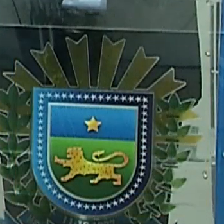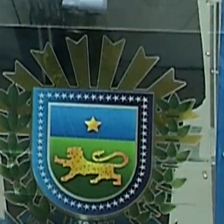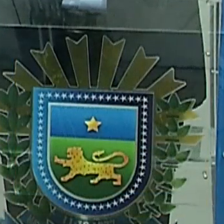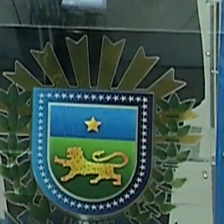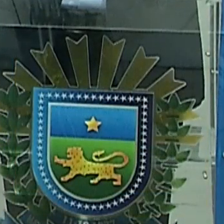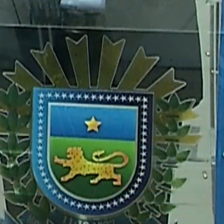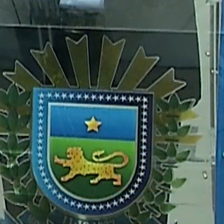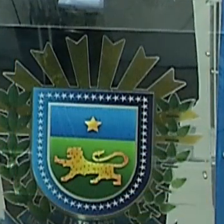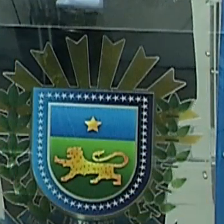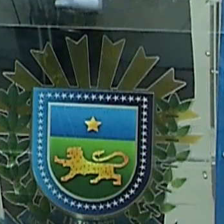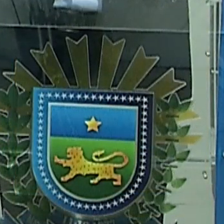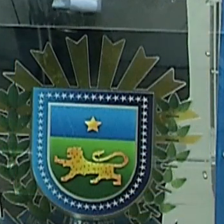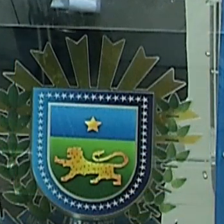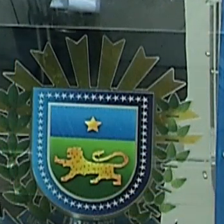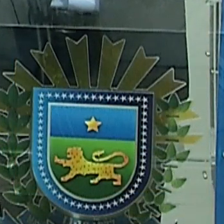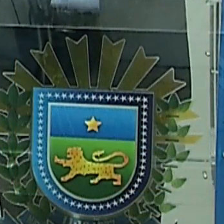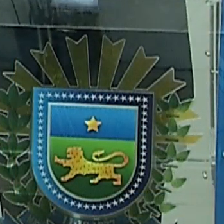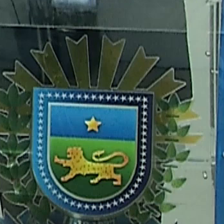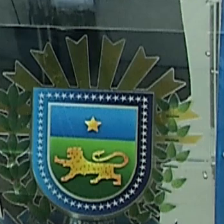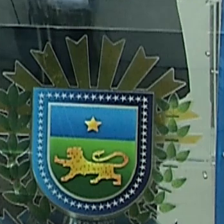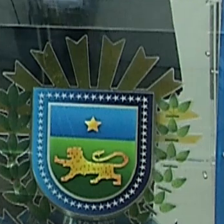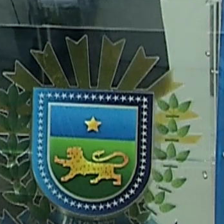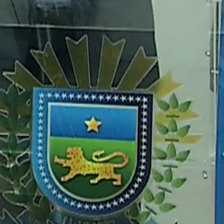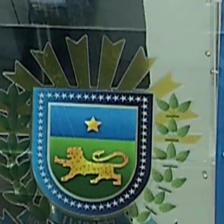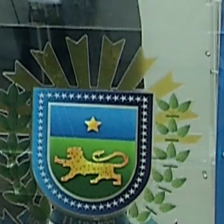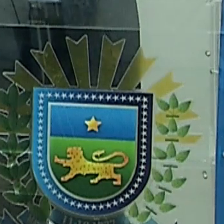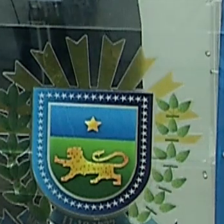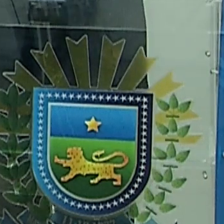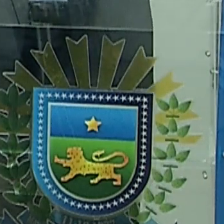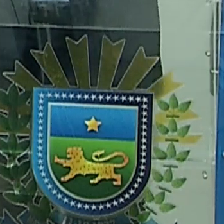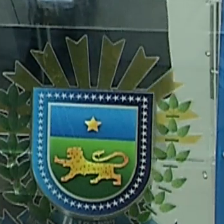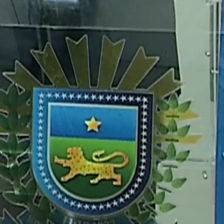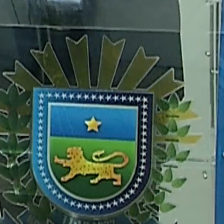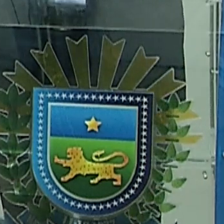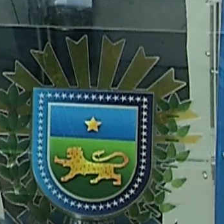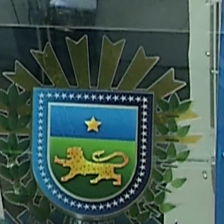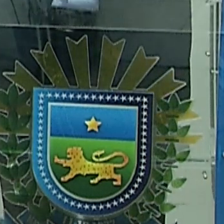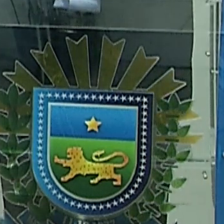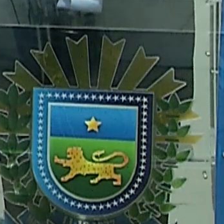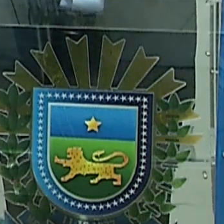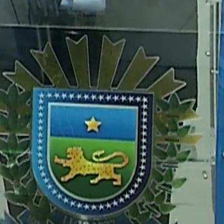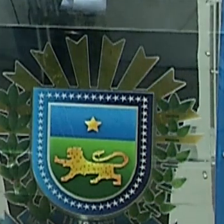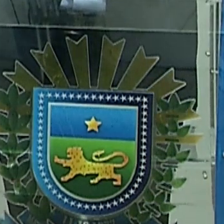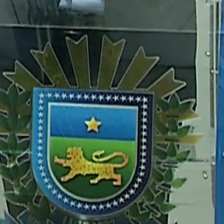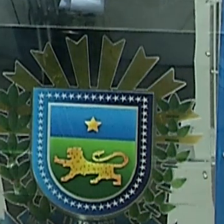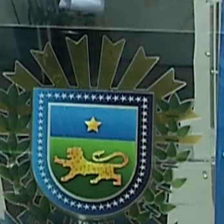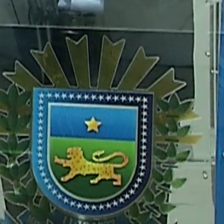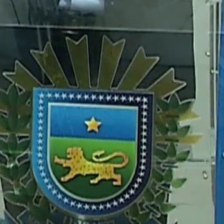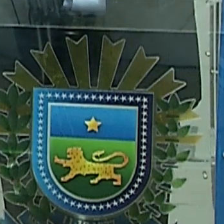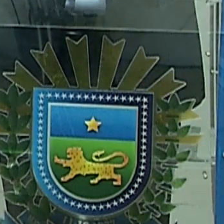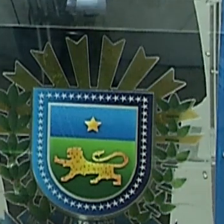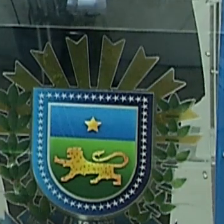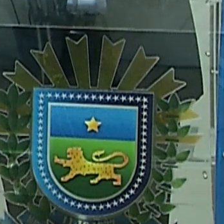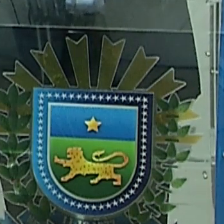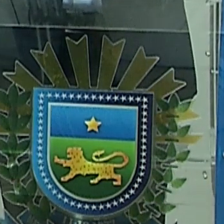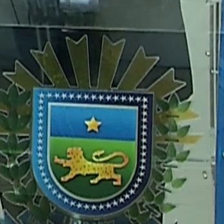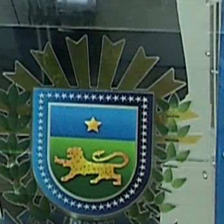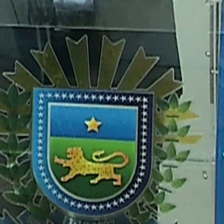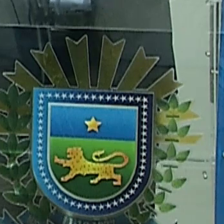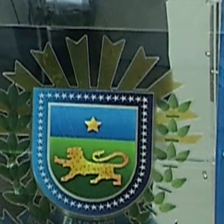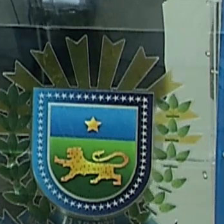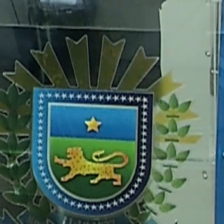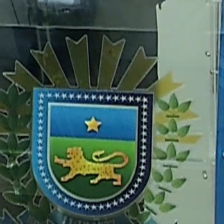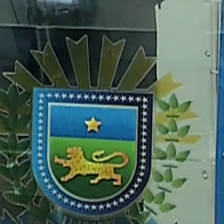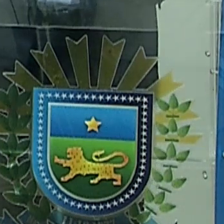então, pela fala do deputado Pedro Cianeto, seriam 3 as medidas aí que estão sendo discutidas com o governo federal. A prorrogação